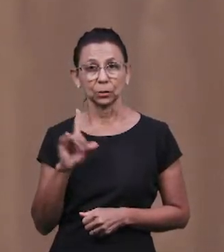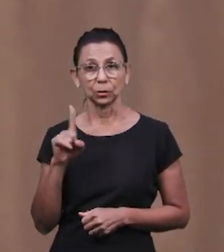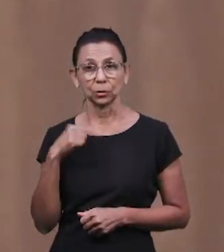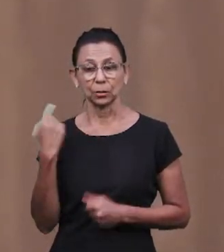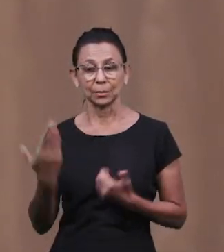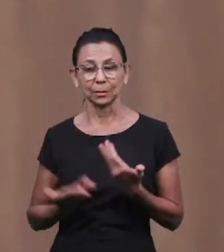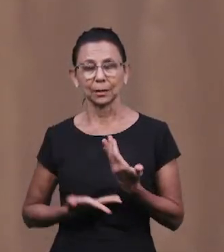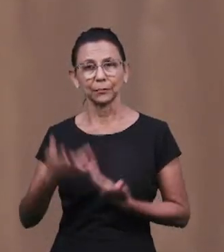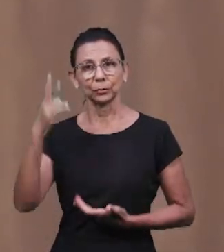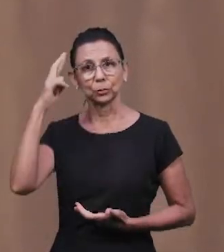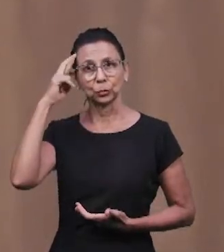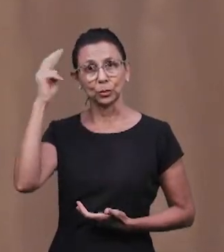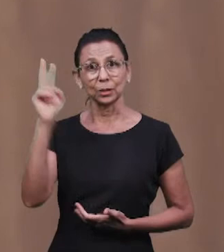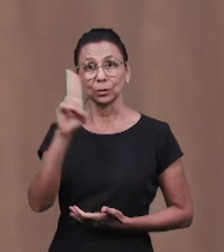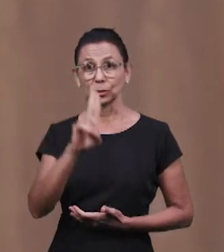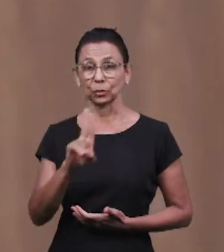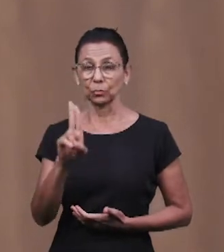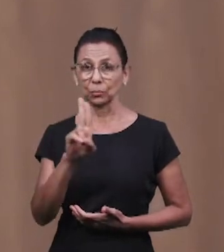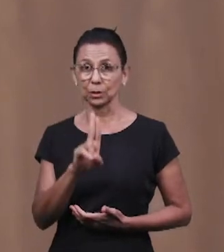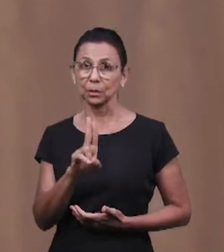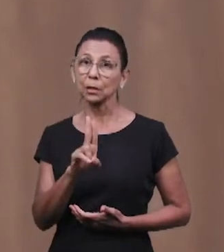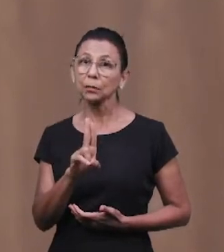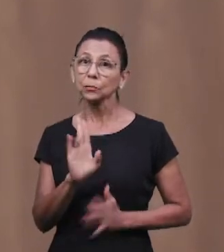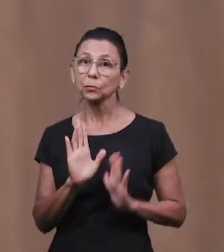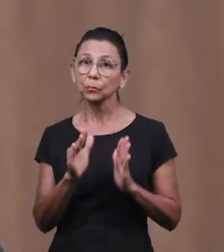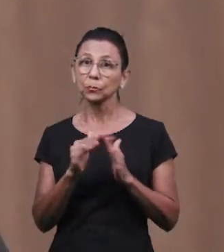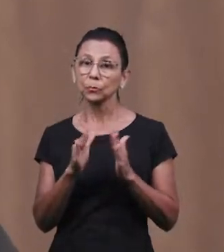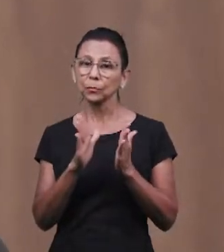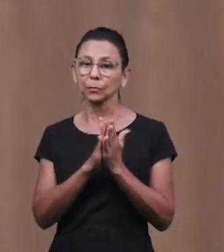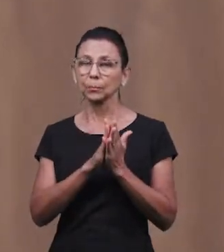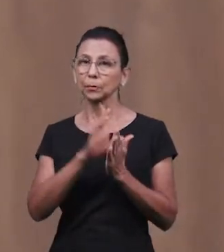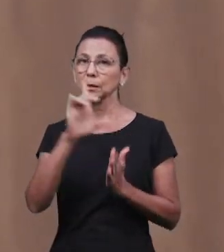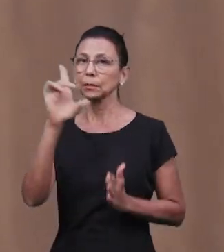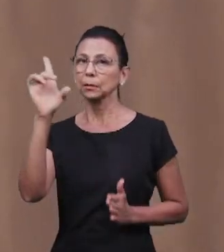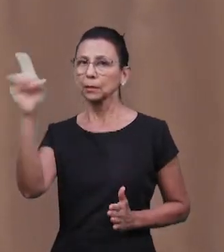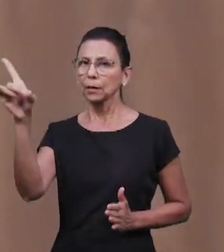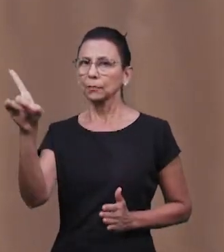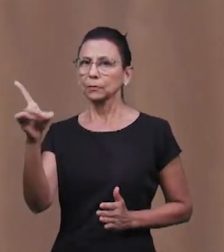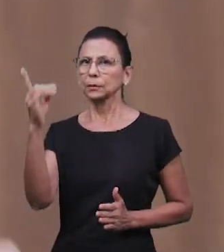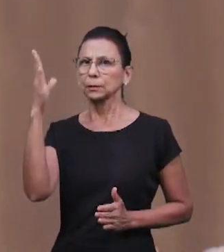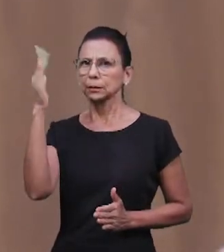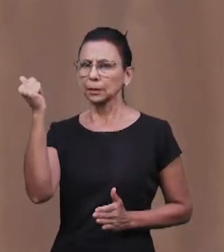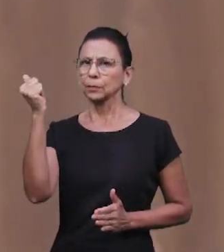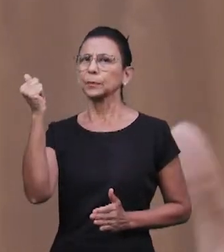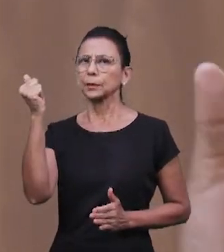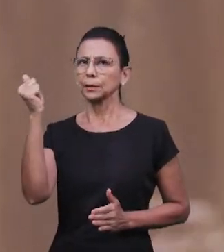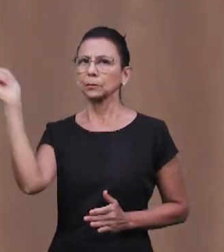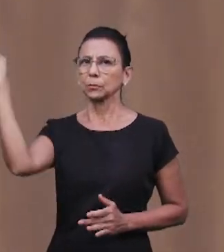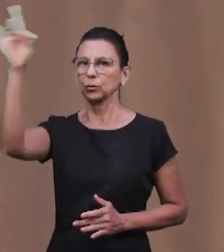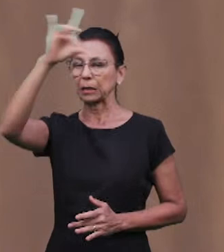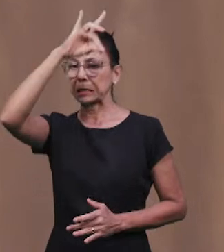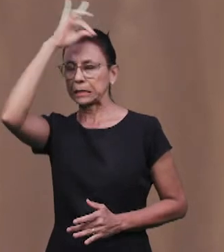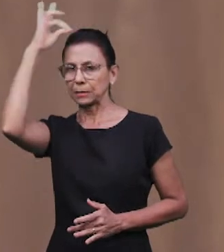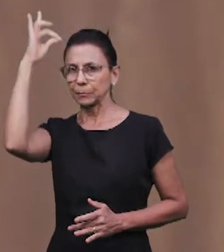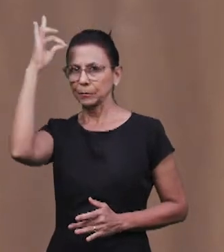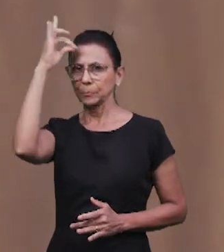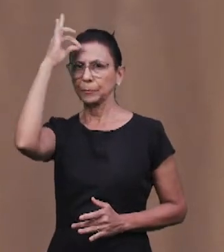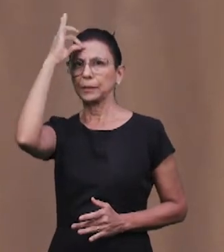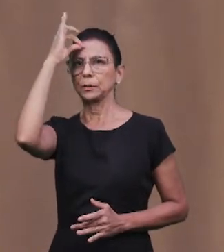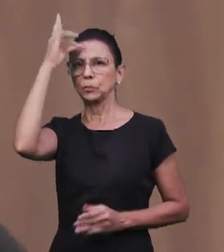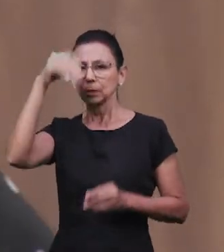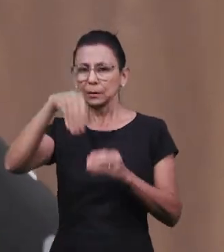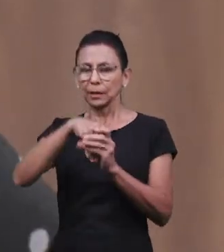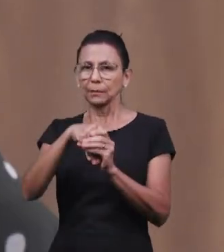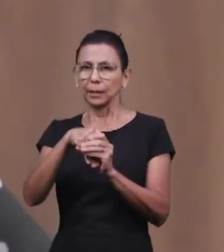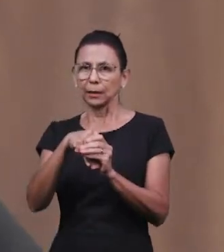Senhor, que nós somos respaldados na palavra, a palavra que está nos direcionando. E a gente sabe que quando o Espírito Santo